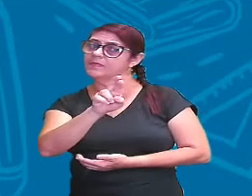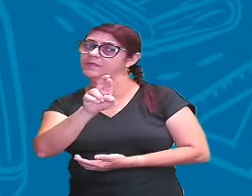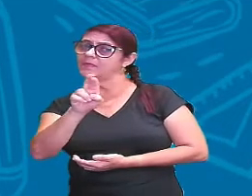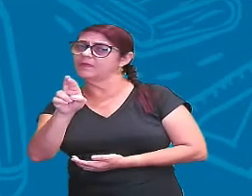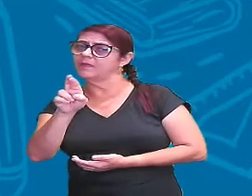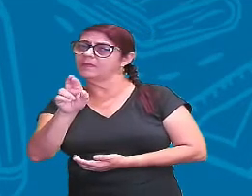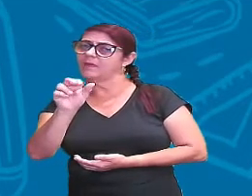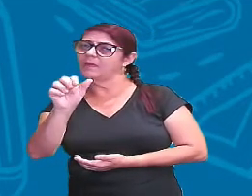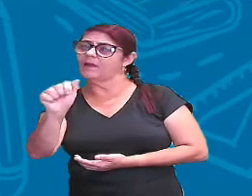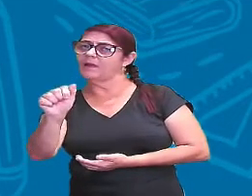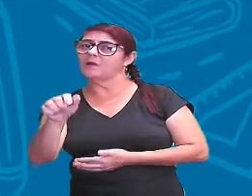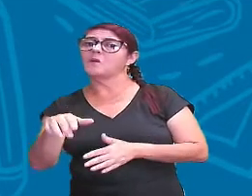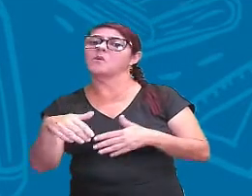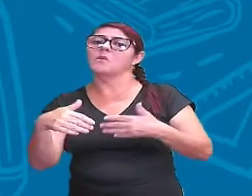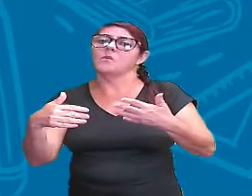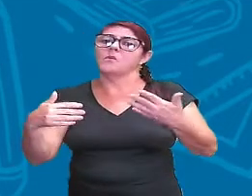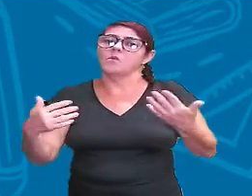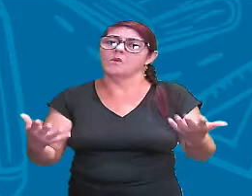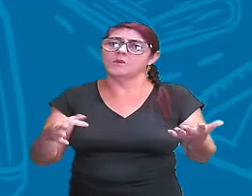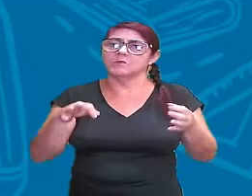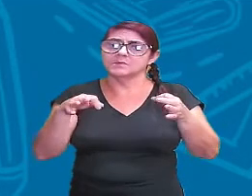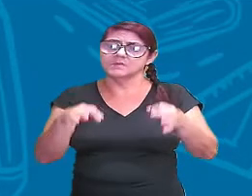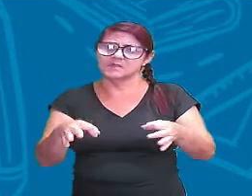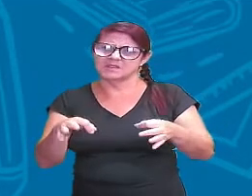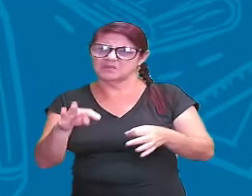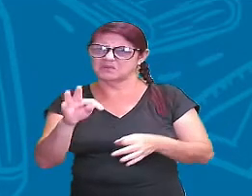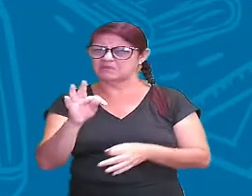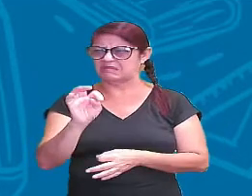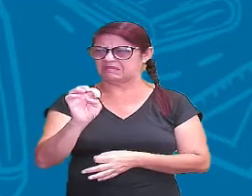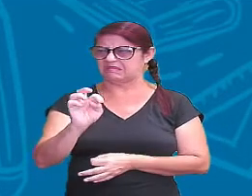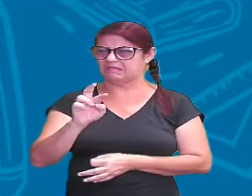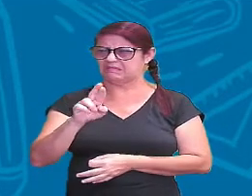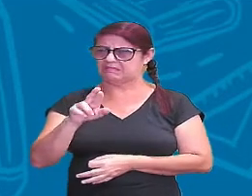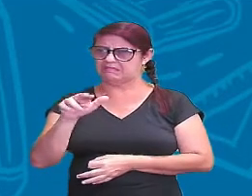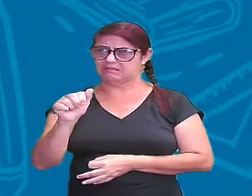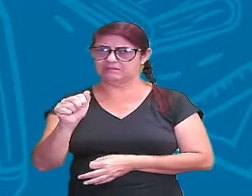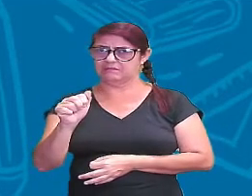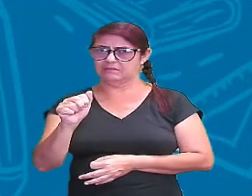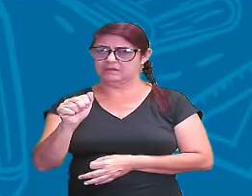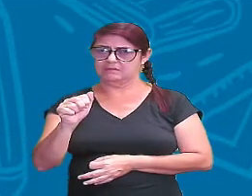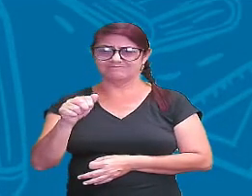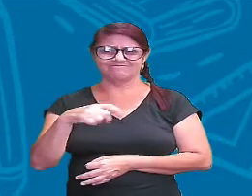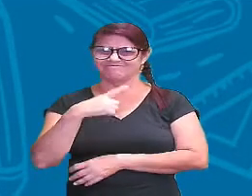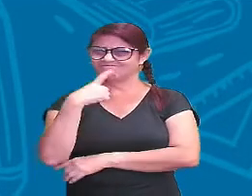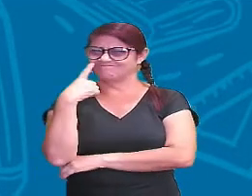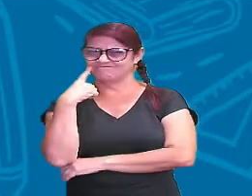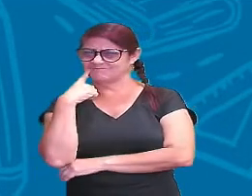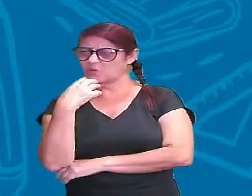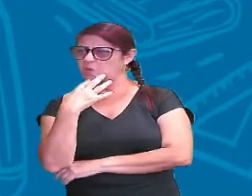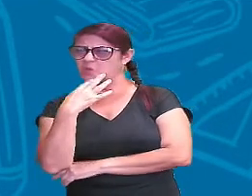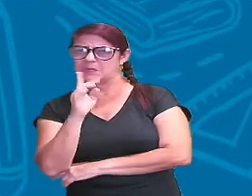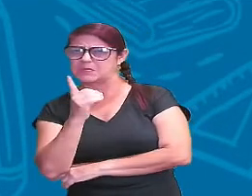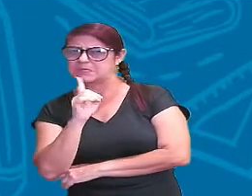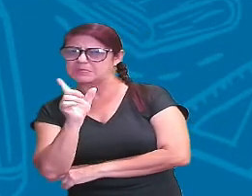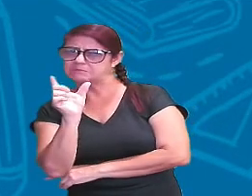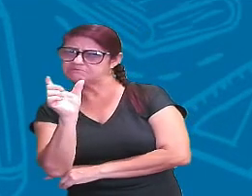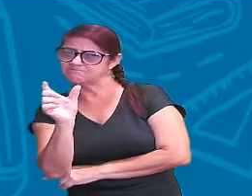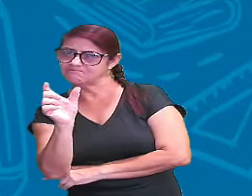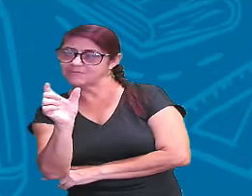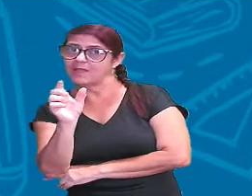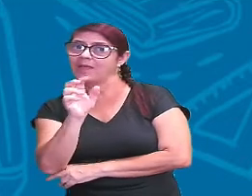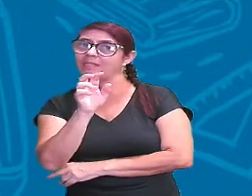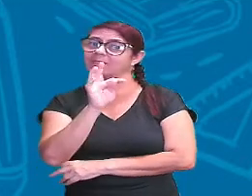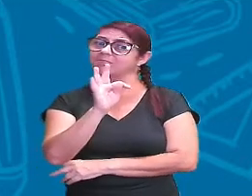acham? Vocês já ouviram essa palavra terra? Eu nunca ouvi essa palavra. Então, aí é